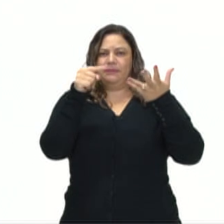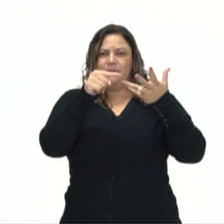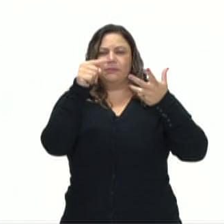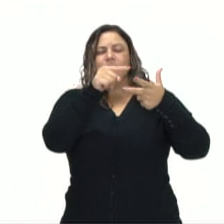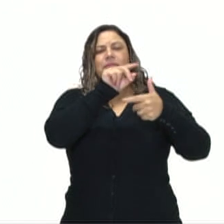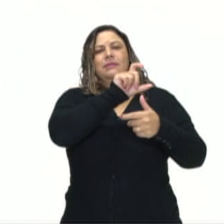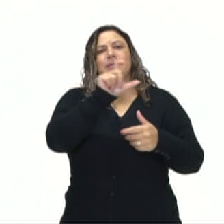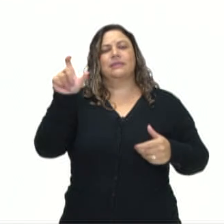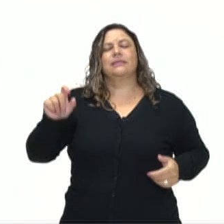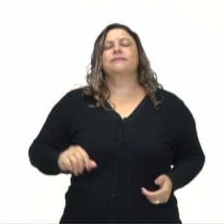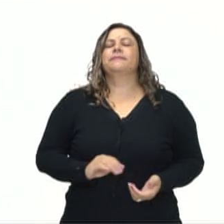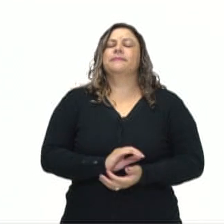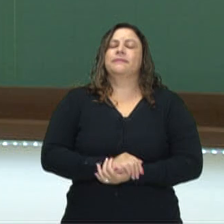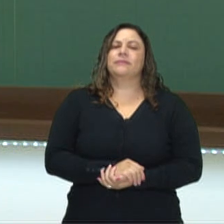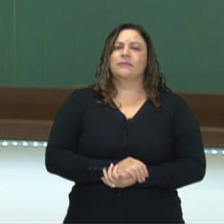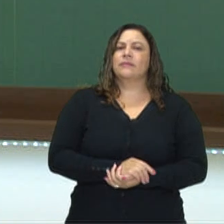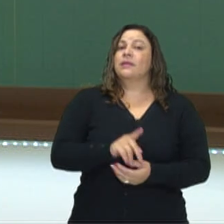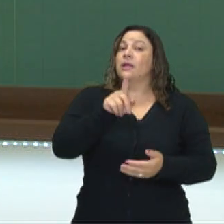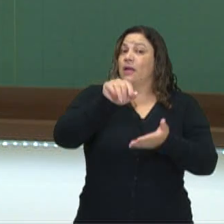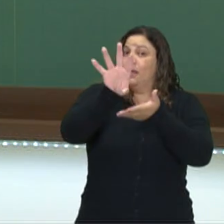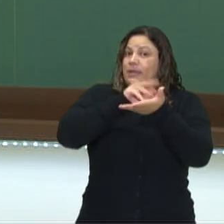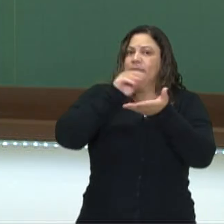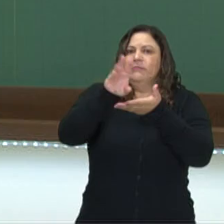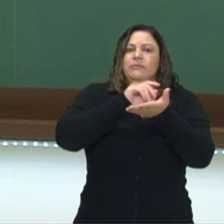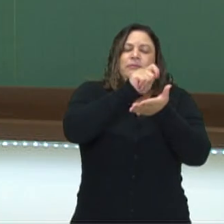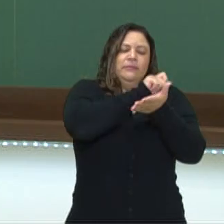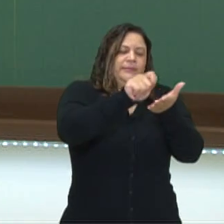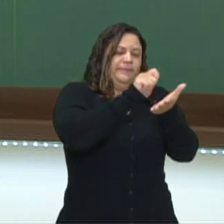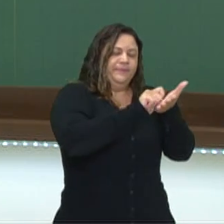altruísmo, afabilidade. Vocês vão anotar aí no caderno